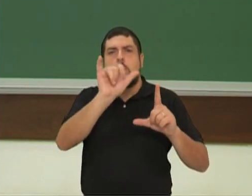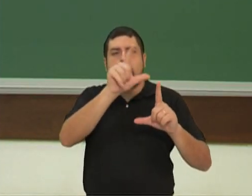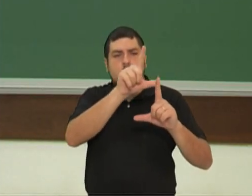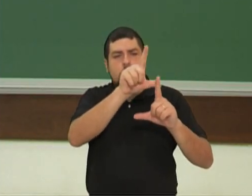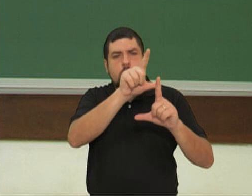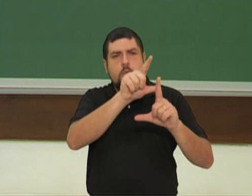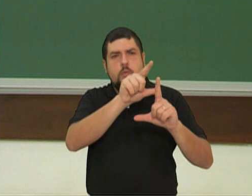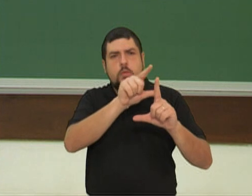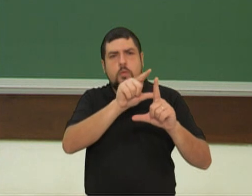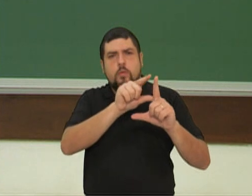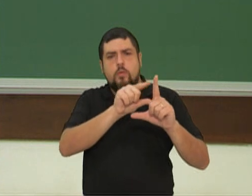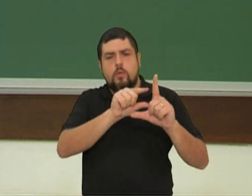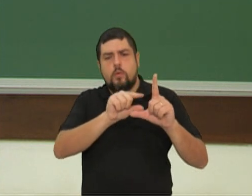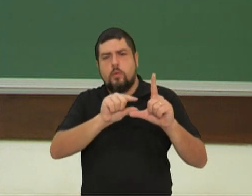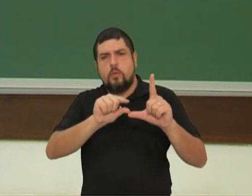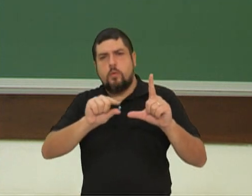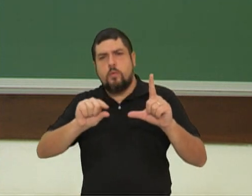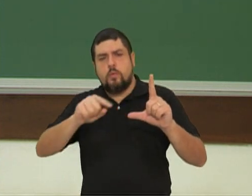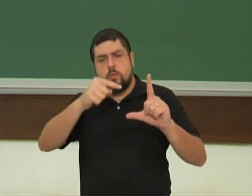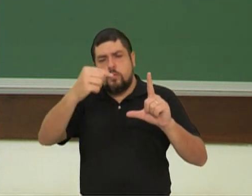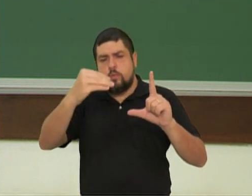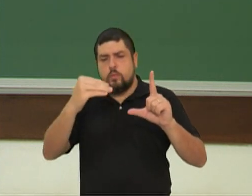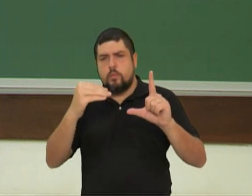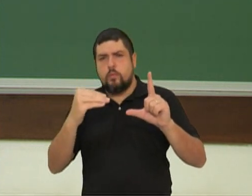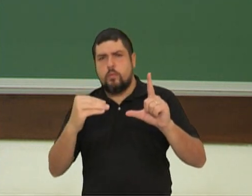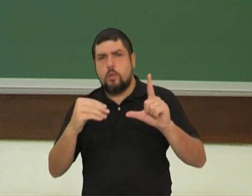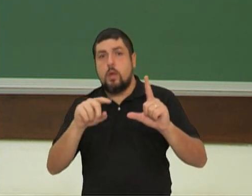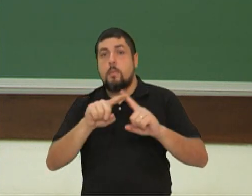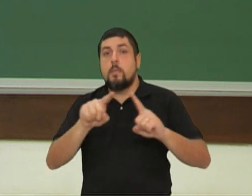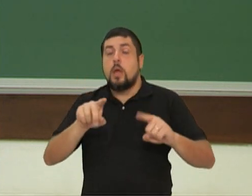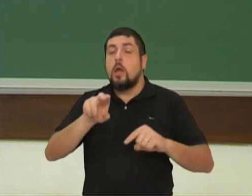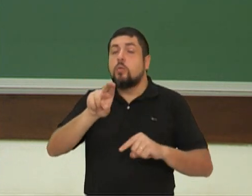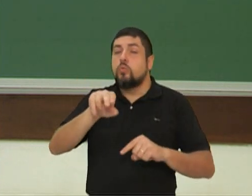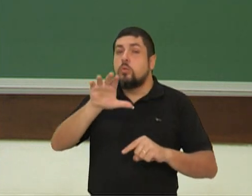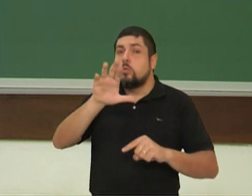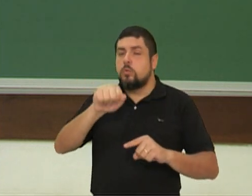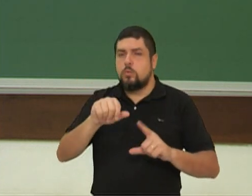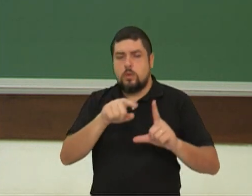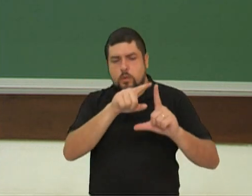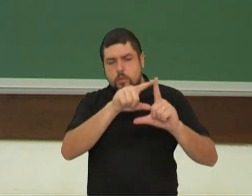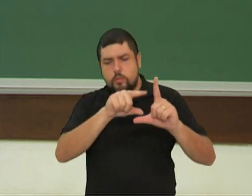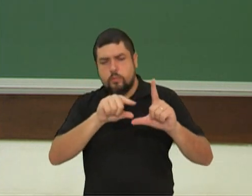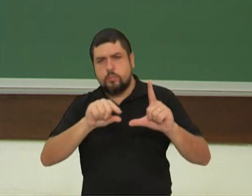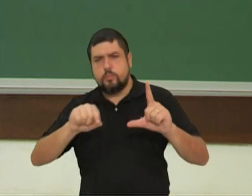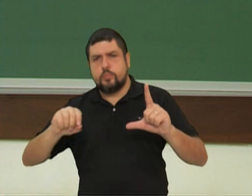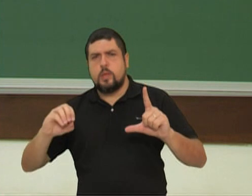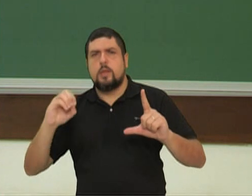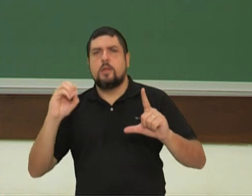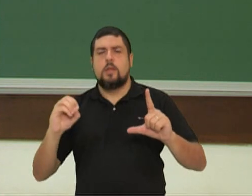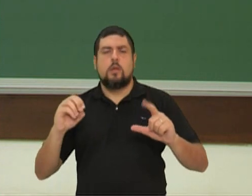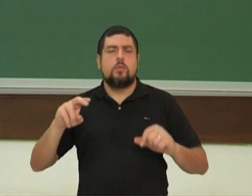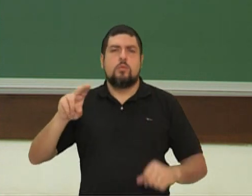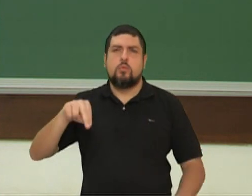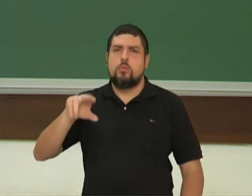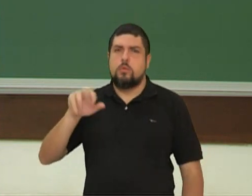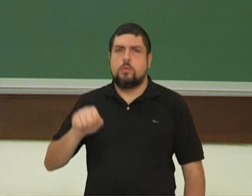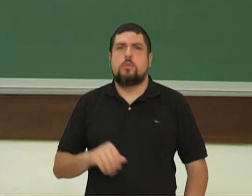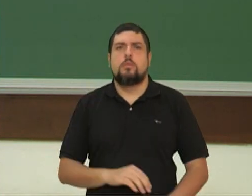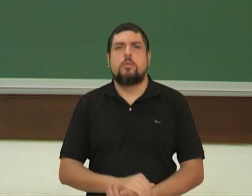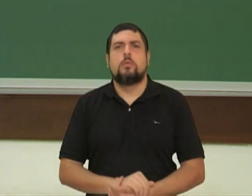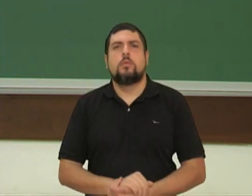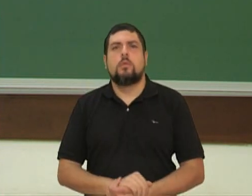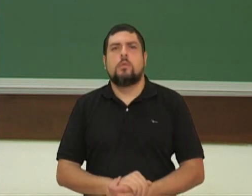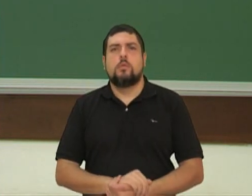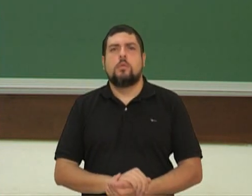y, mas nunca será 0. Nunca, jamais. Jamais você tem